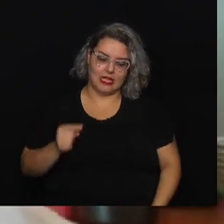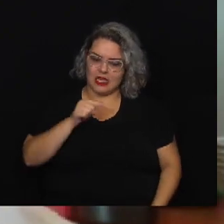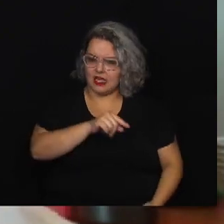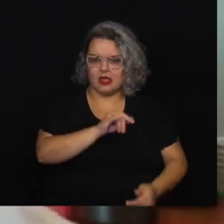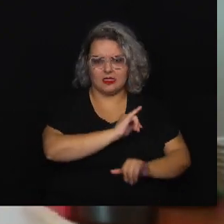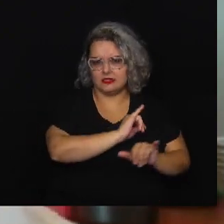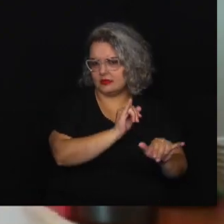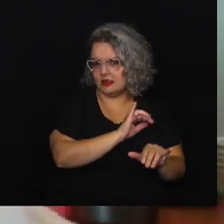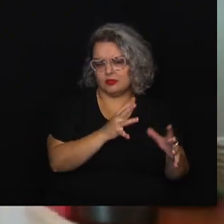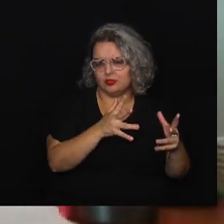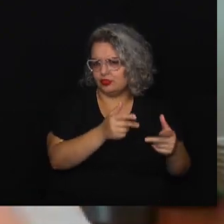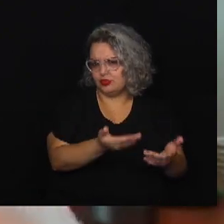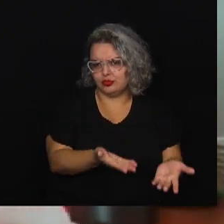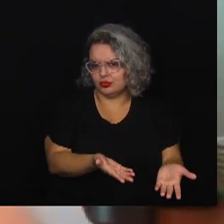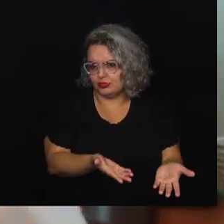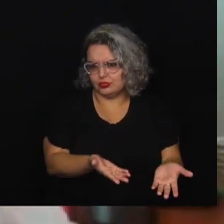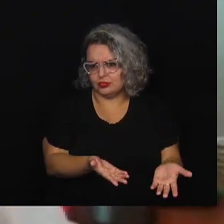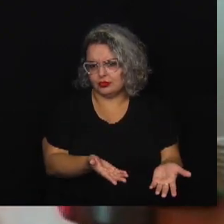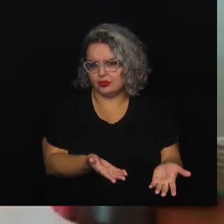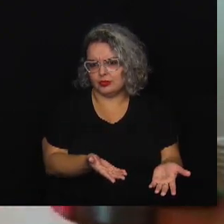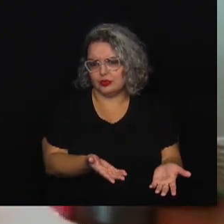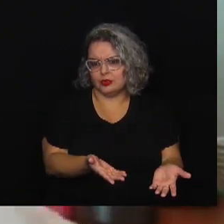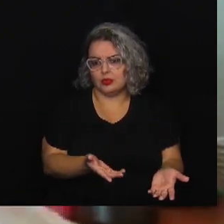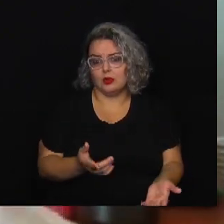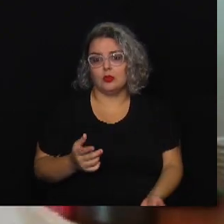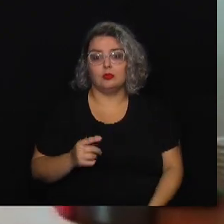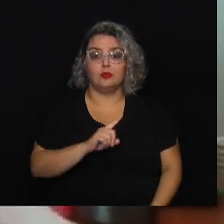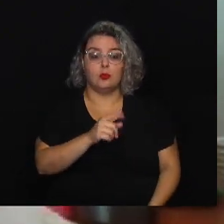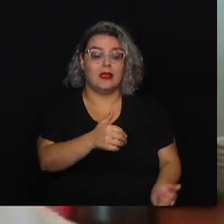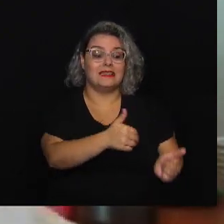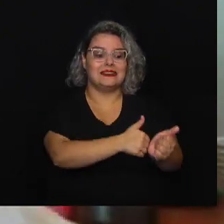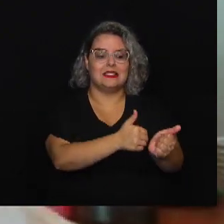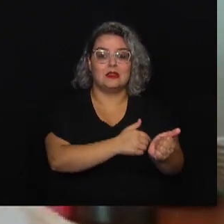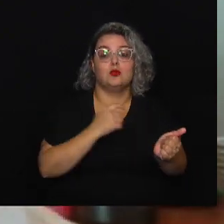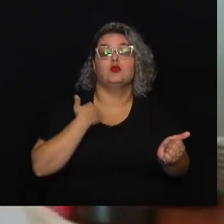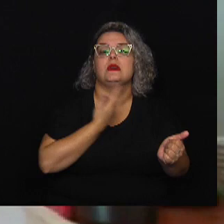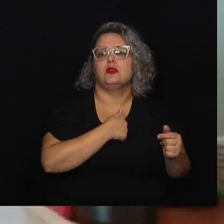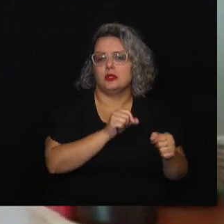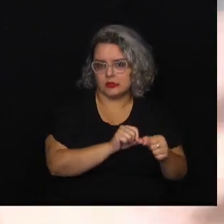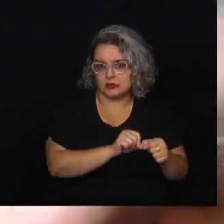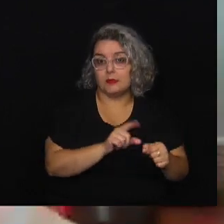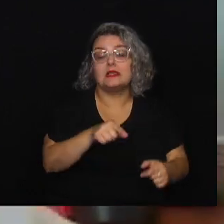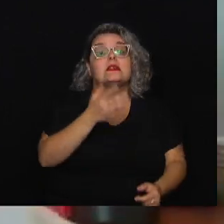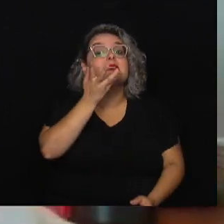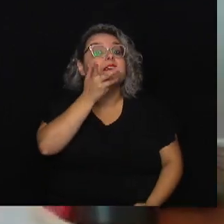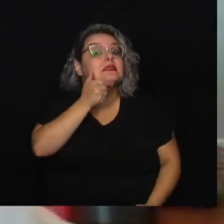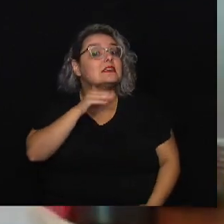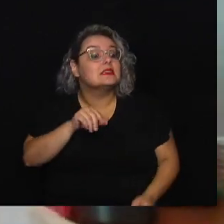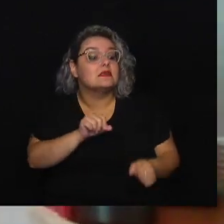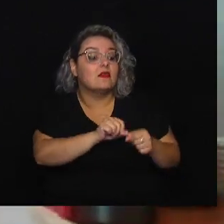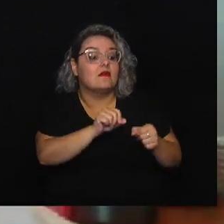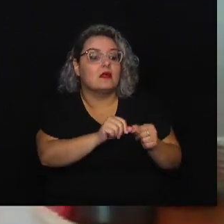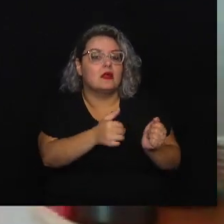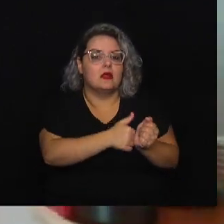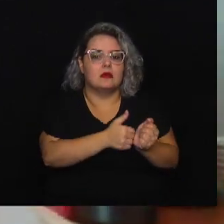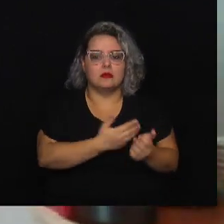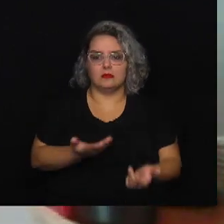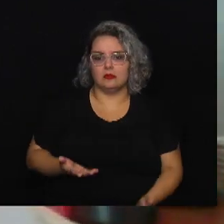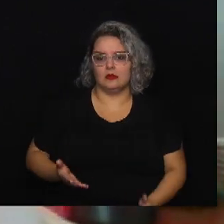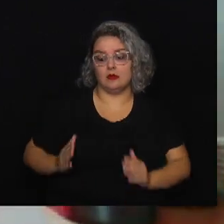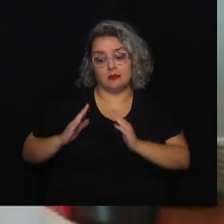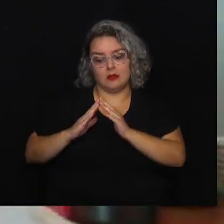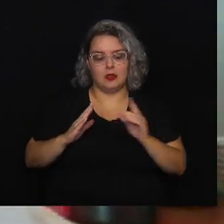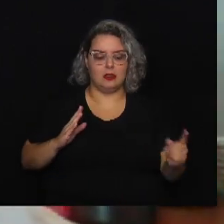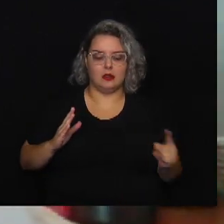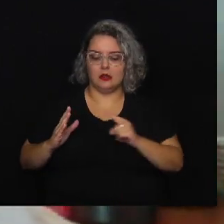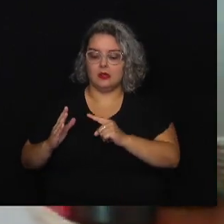fazem, não é segredo o que a gente faz, mas o que as crianças fazem às vezes é segredo. Sim. Tanto é que elas chegam da escola, a mãe e o pai